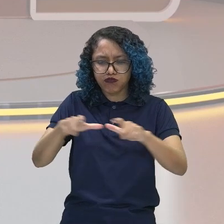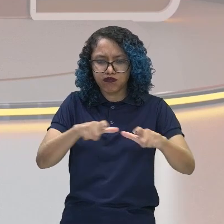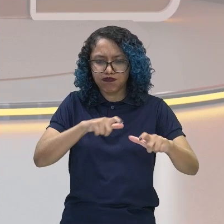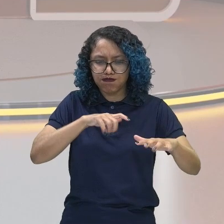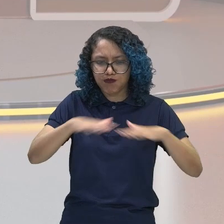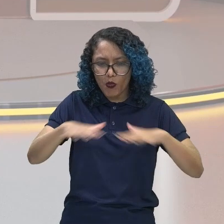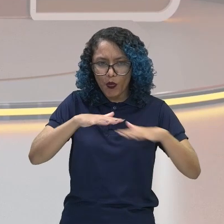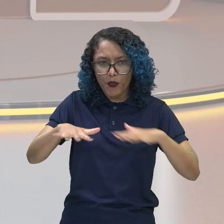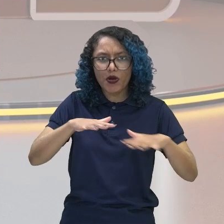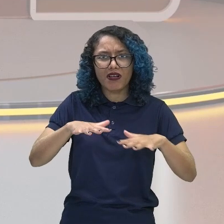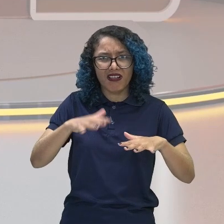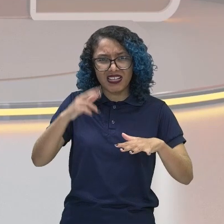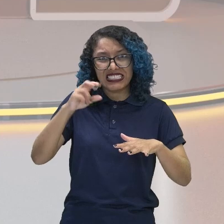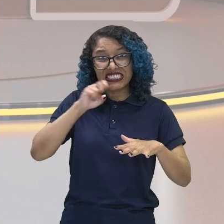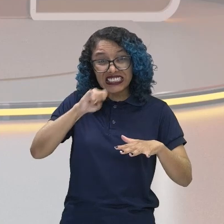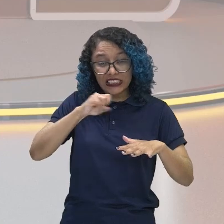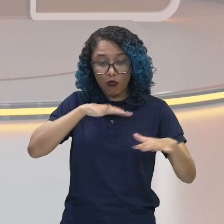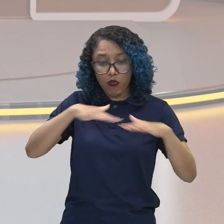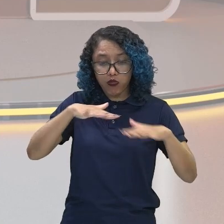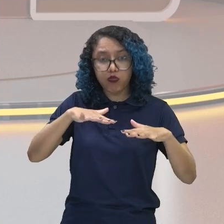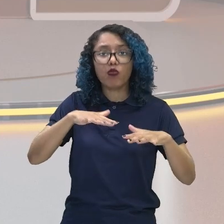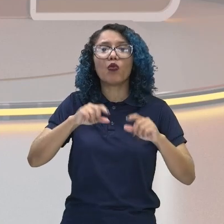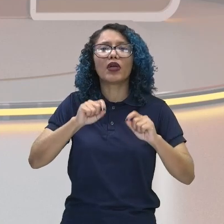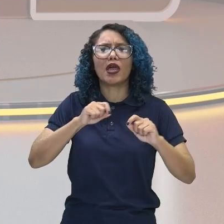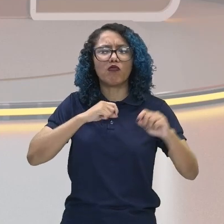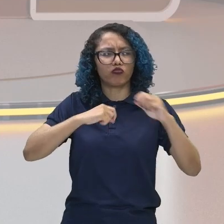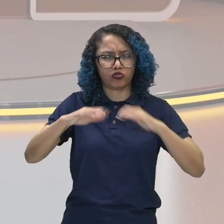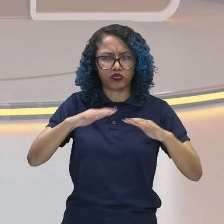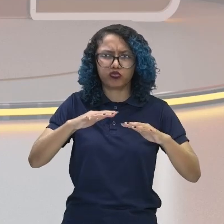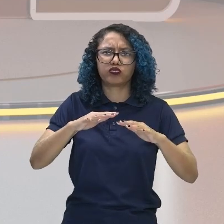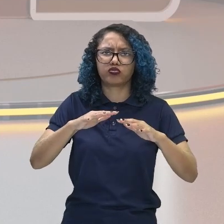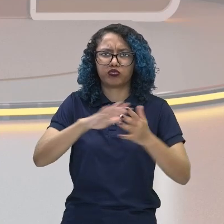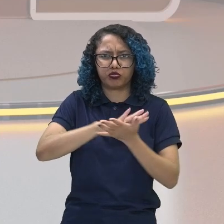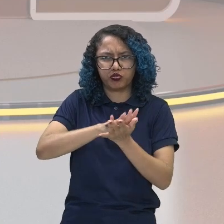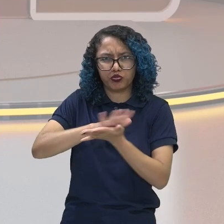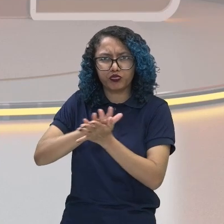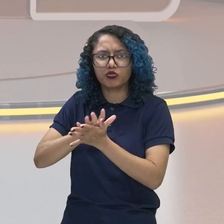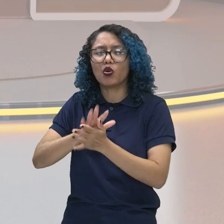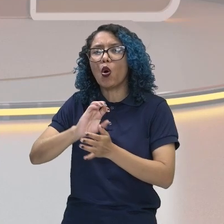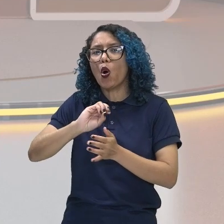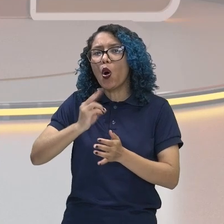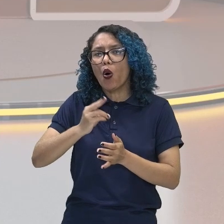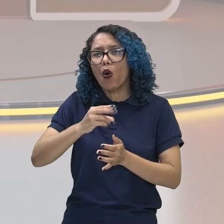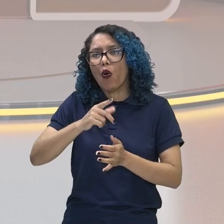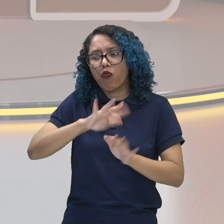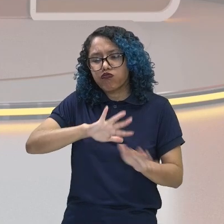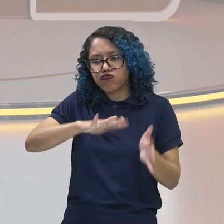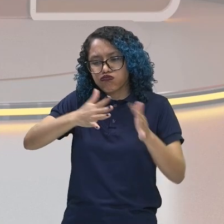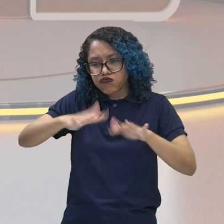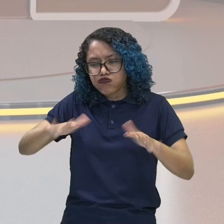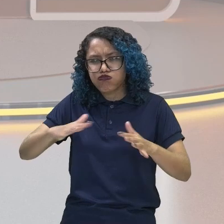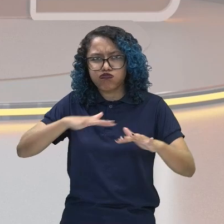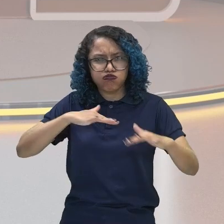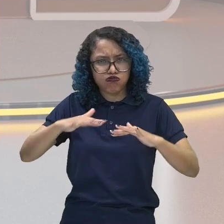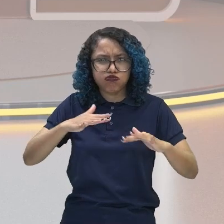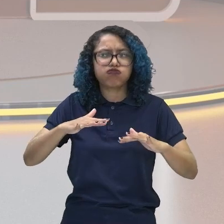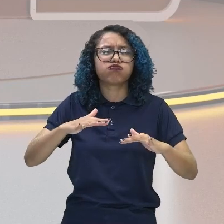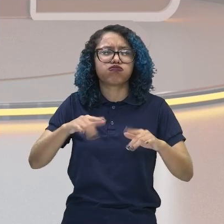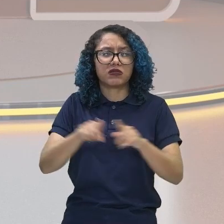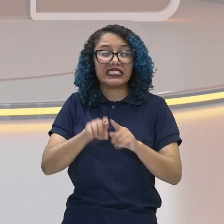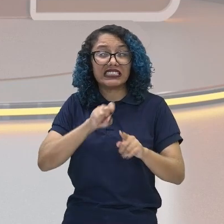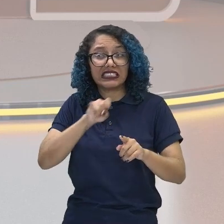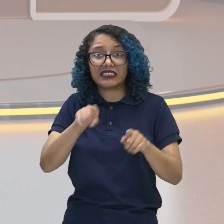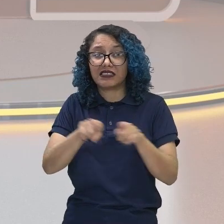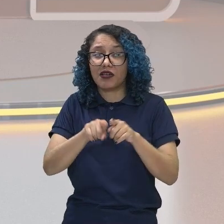elas se movimentam, pode ocorrer o quê? Um terremoto, um maremoto. Se tiver vulcão ativo, os